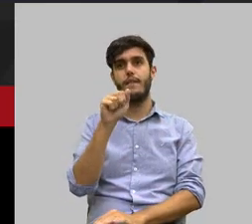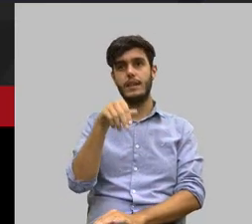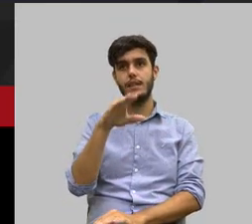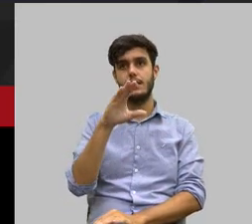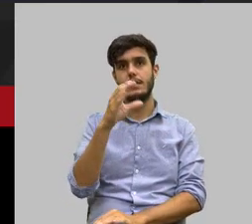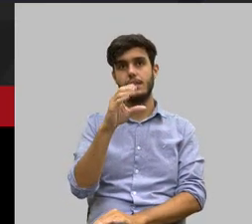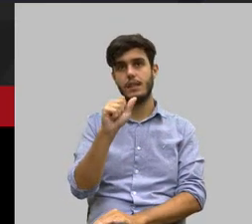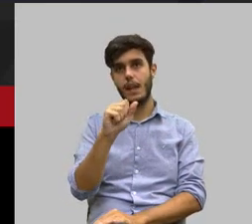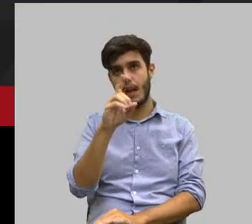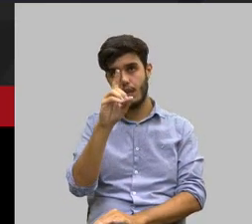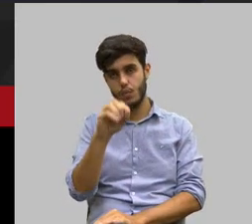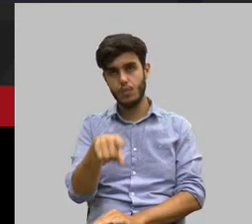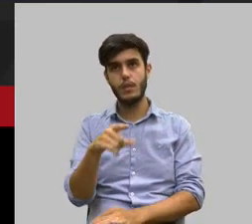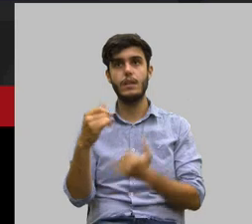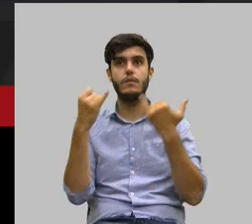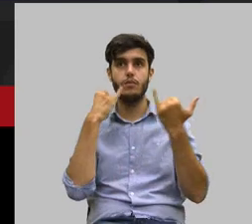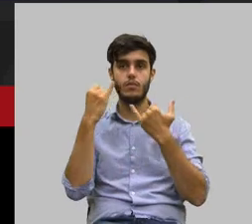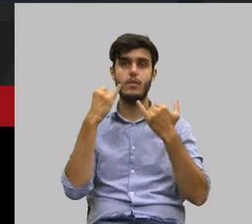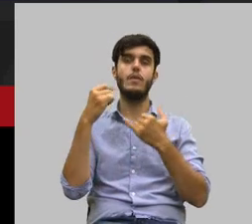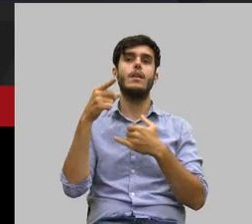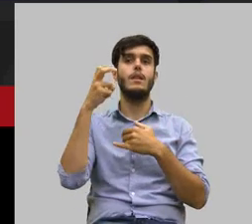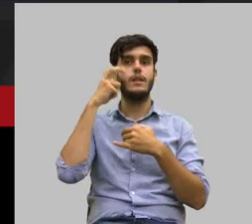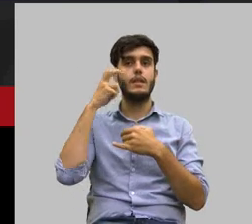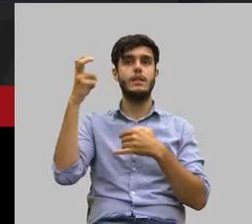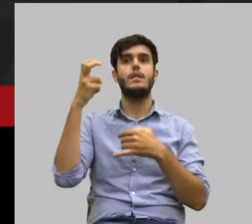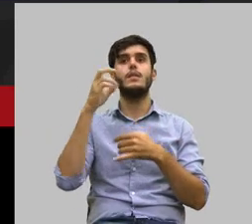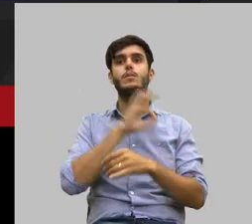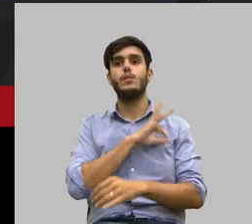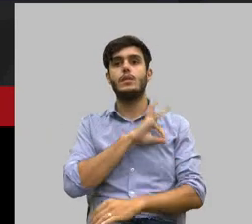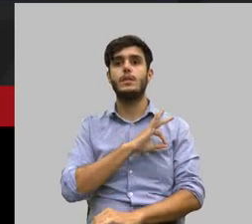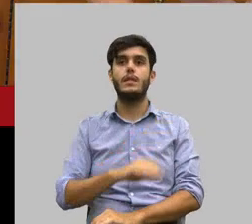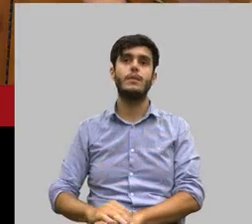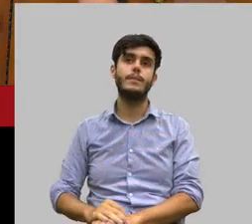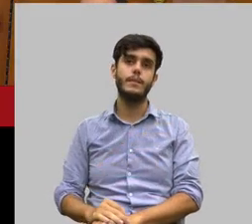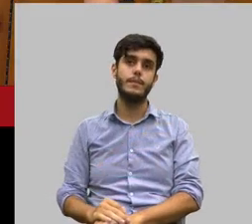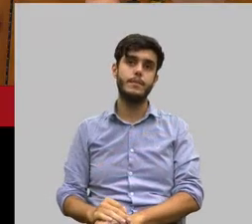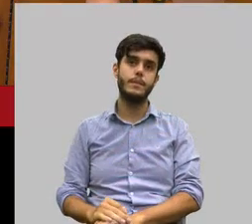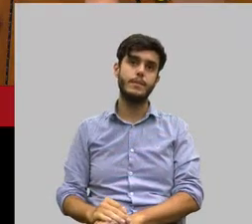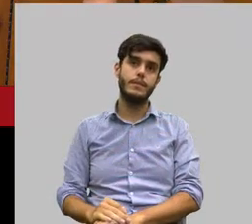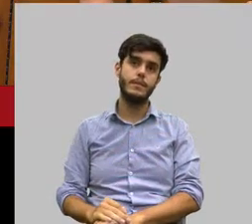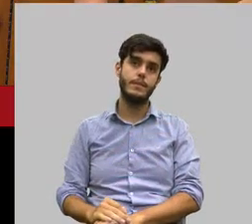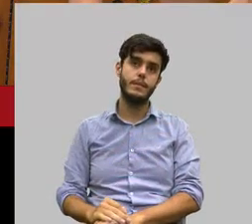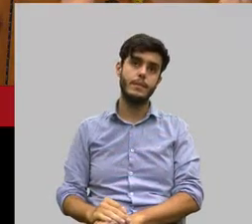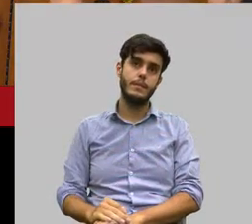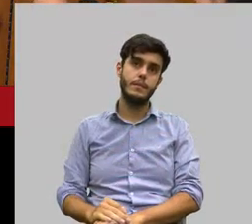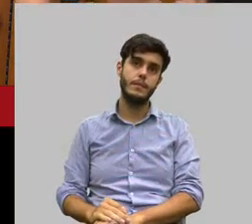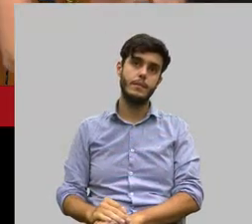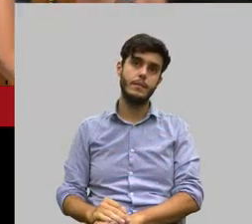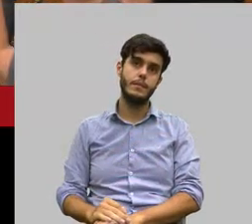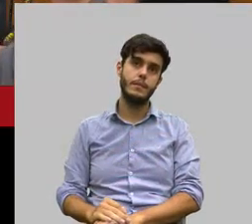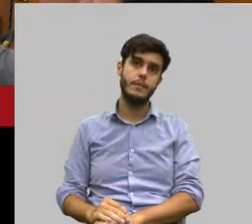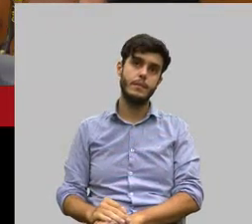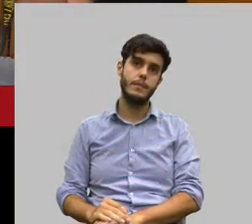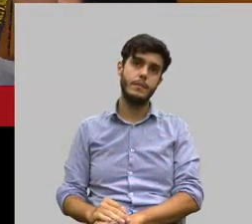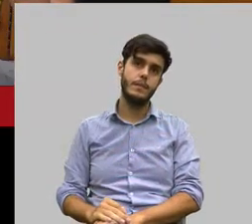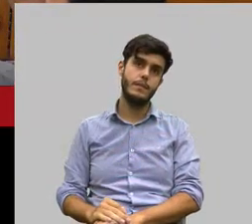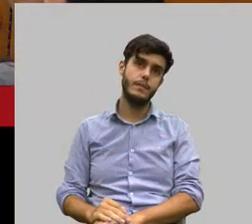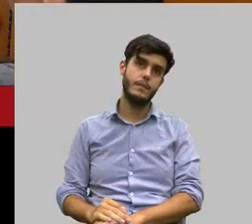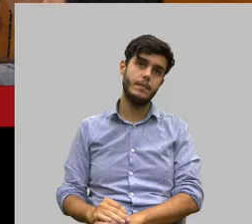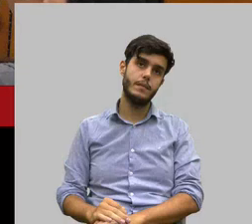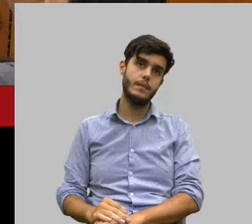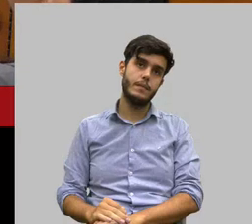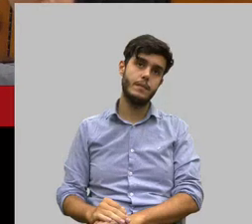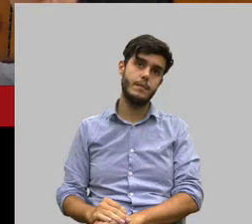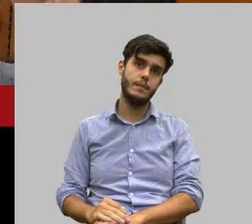superintendência de informações e inteligência policial D Letícia Em que consiste esse laboratório de combate à